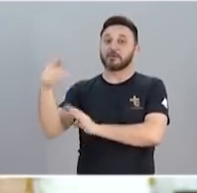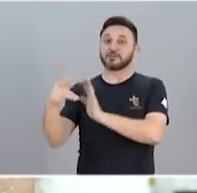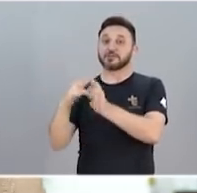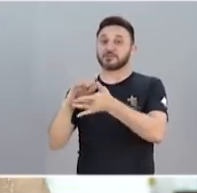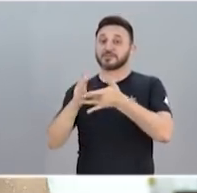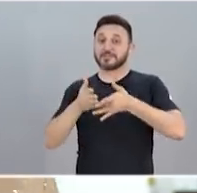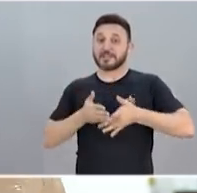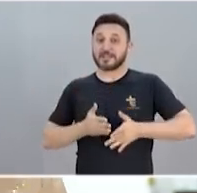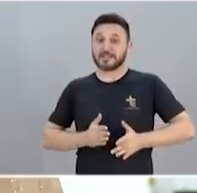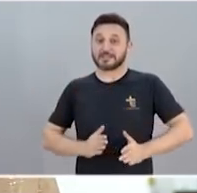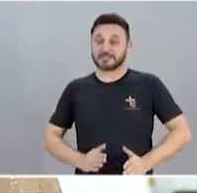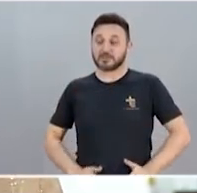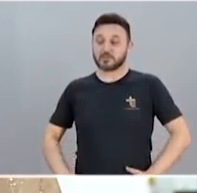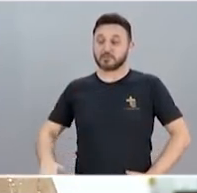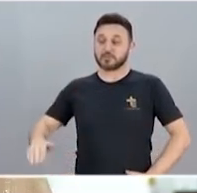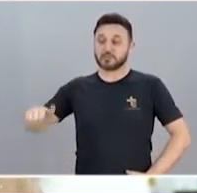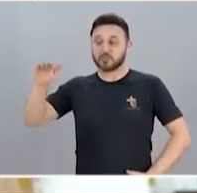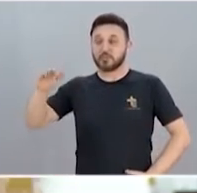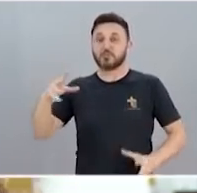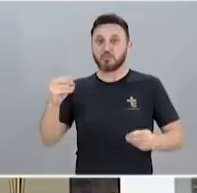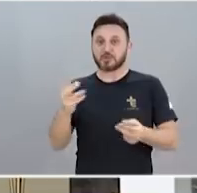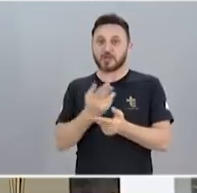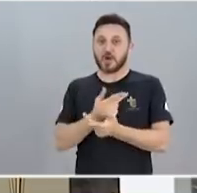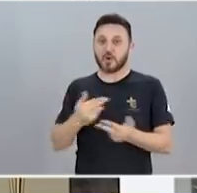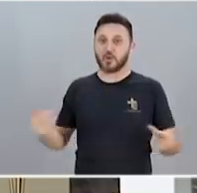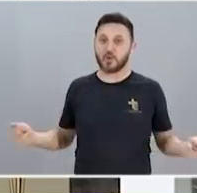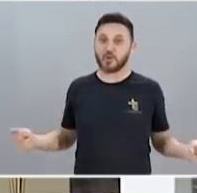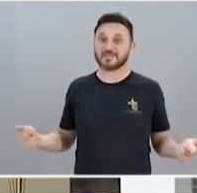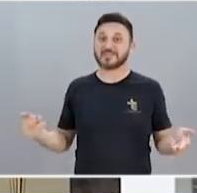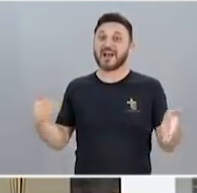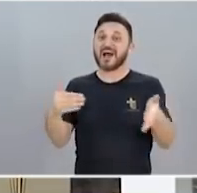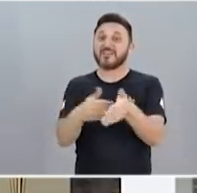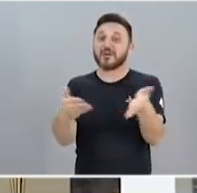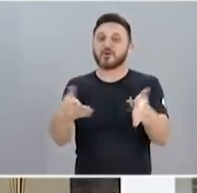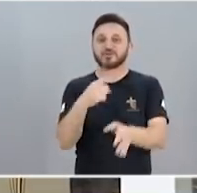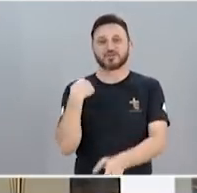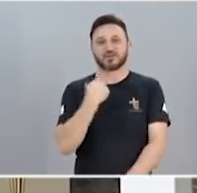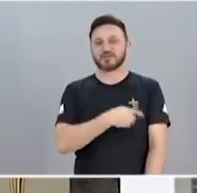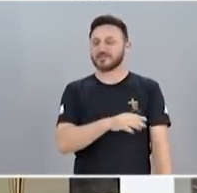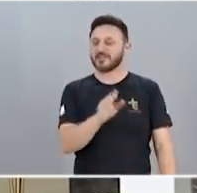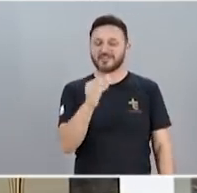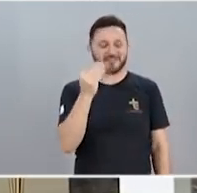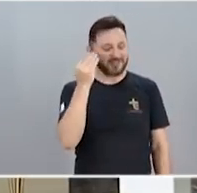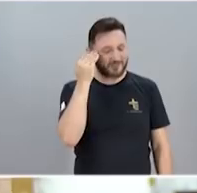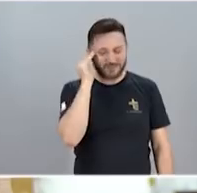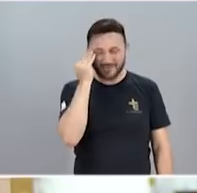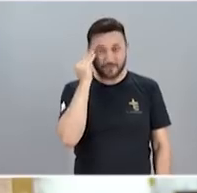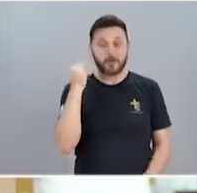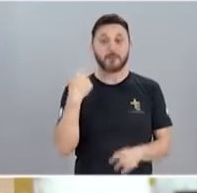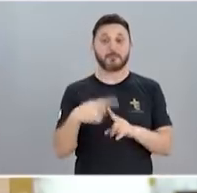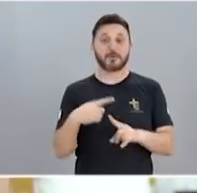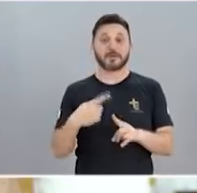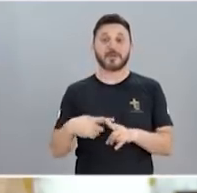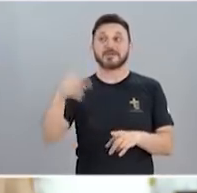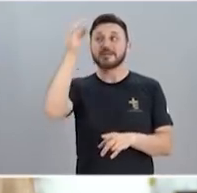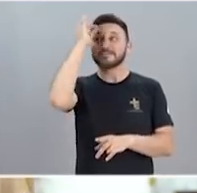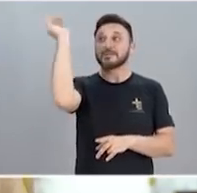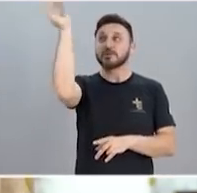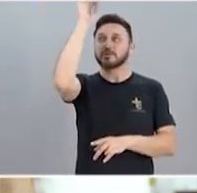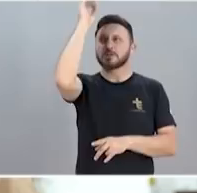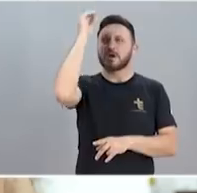que Jesus já revelou, até hoje não compreendemos. E só será pelo Espírito